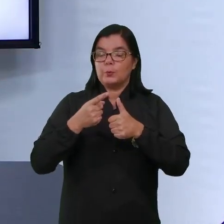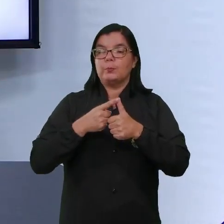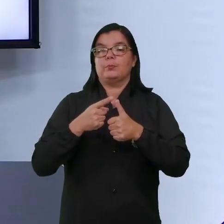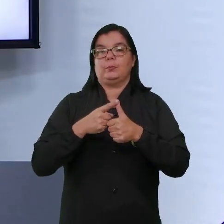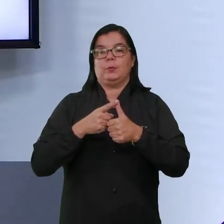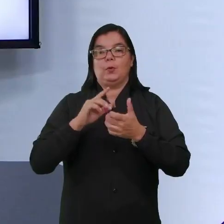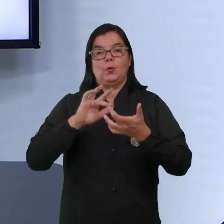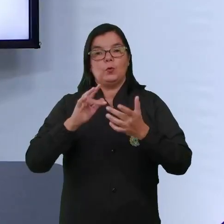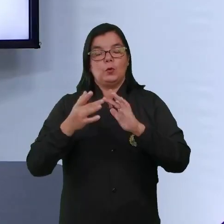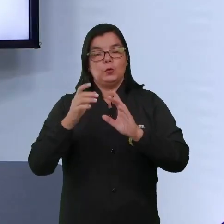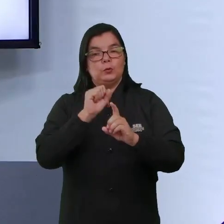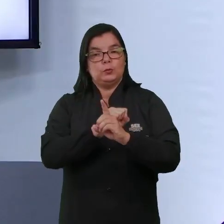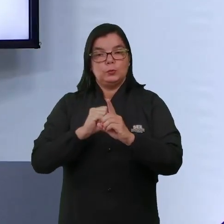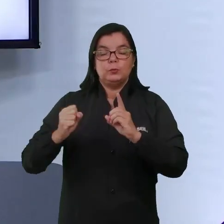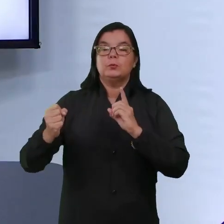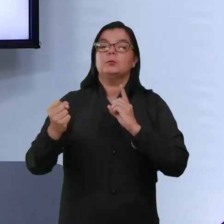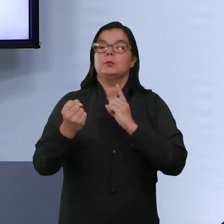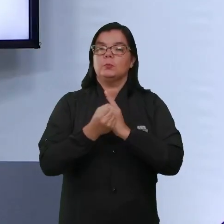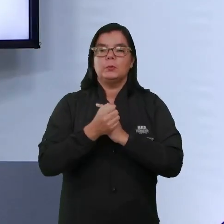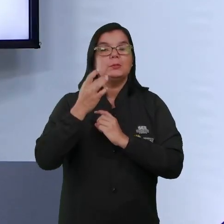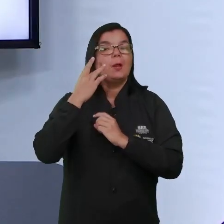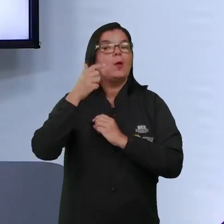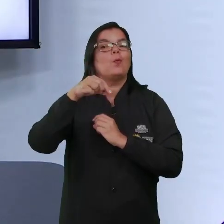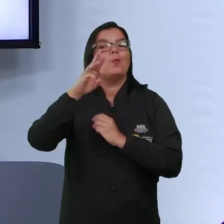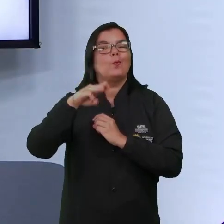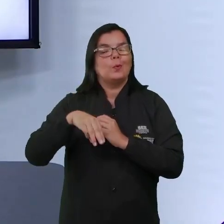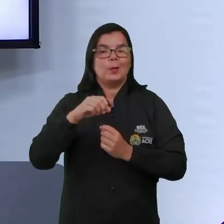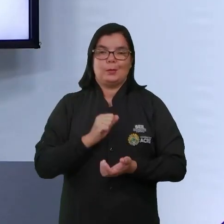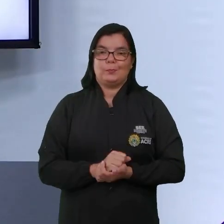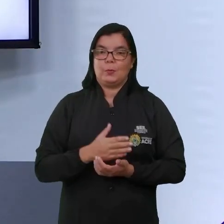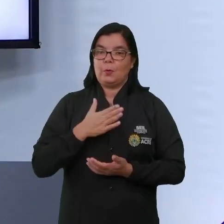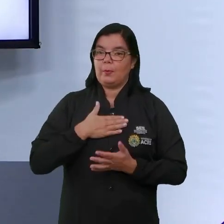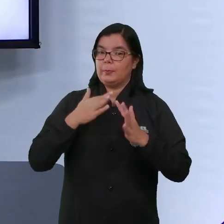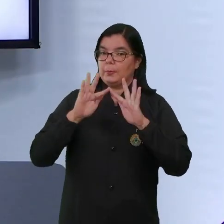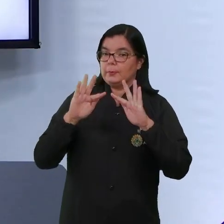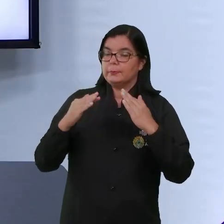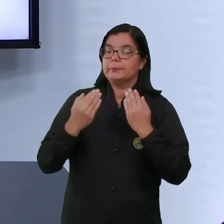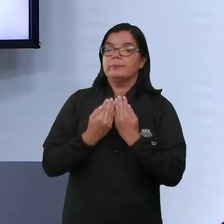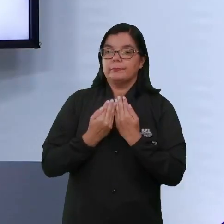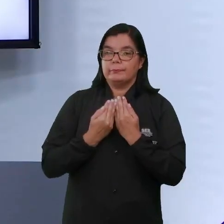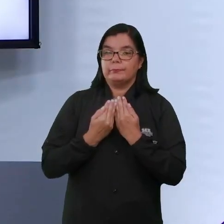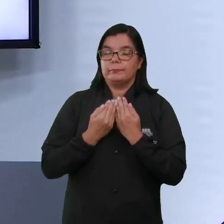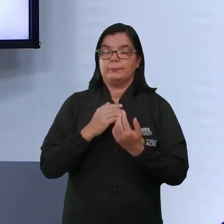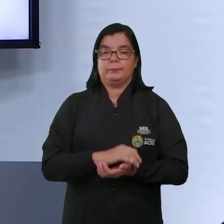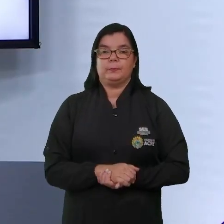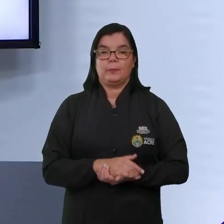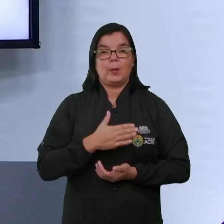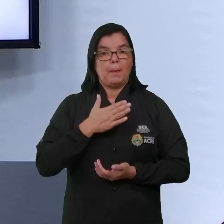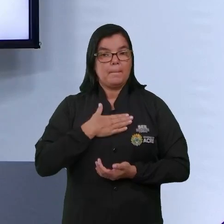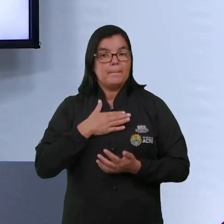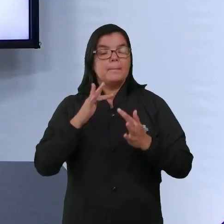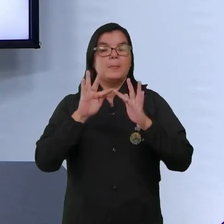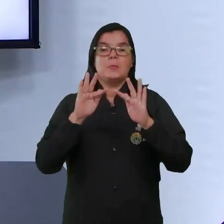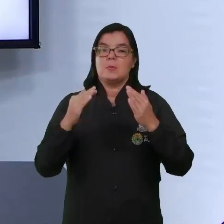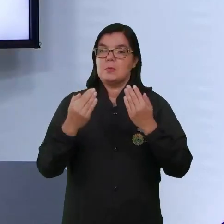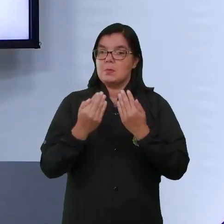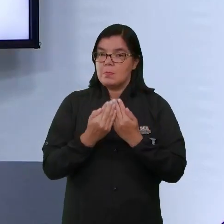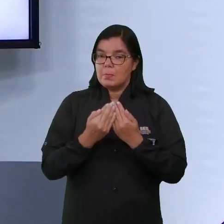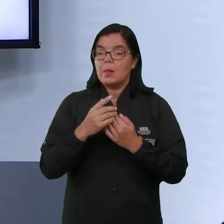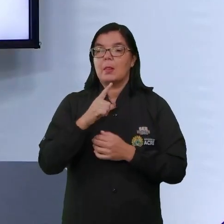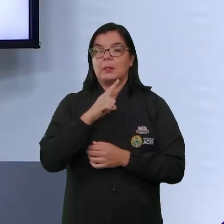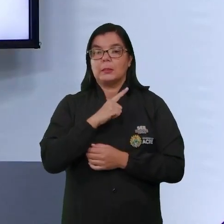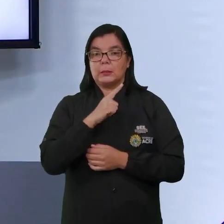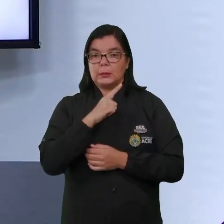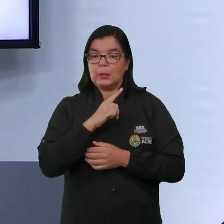contato de socialização será com quem? Com a minha família. A minha família, ela tem